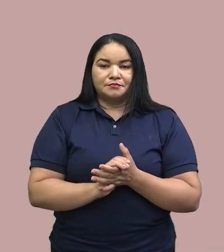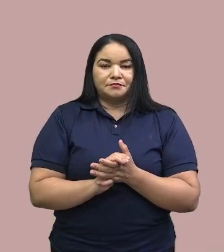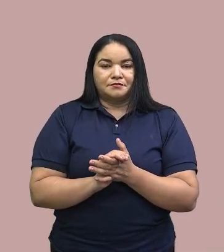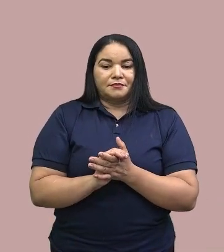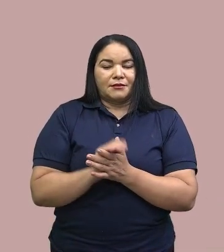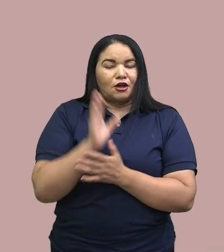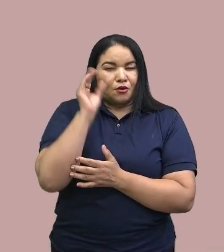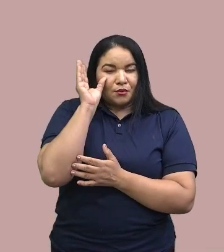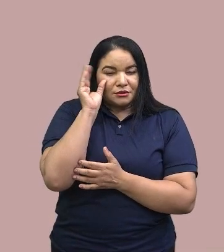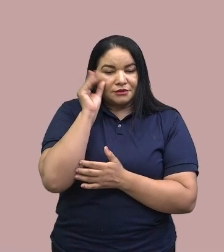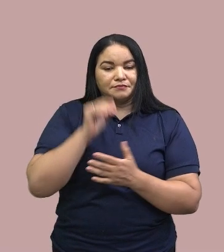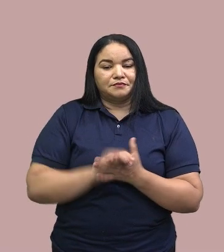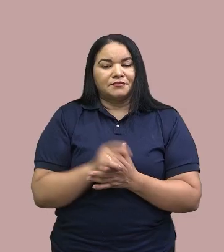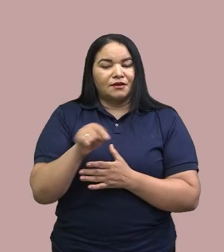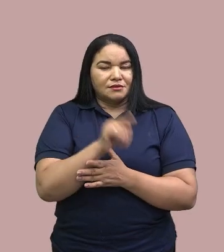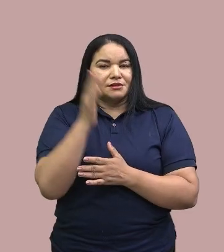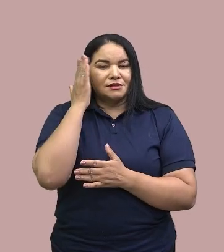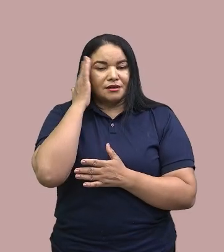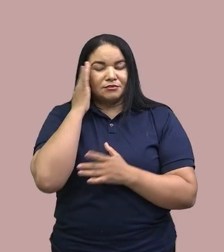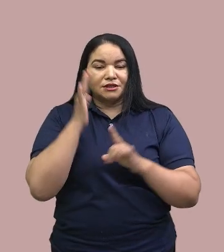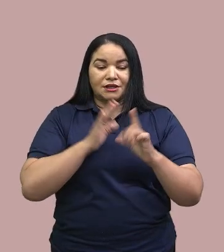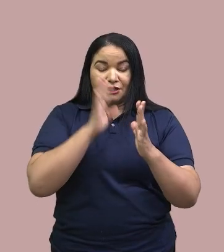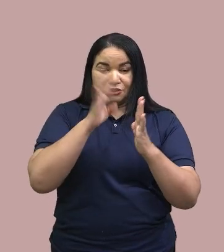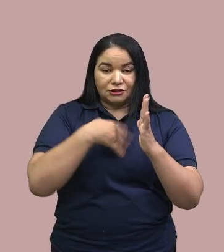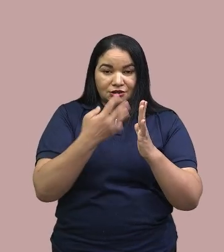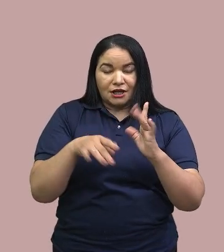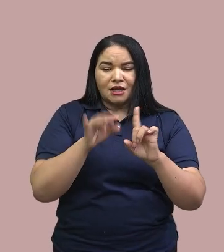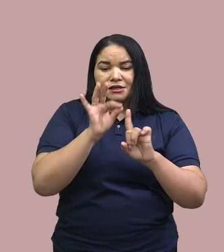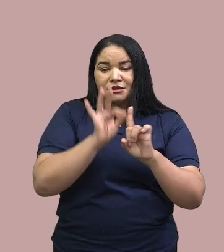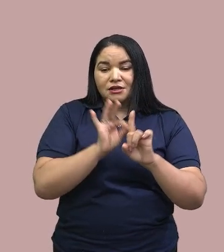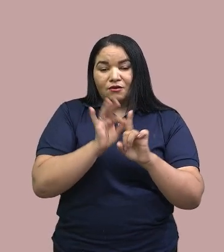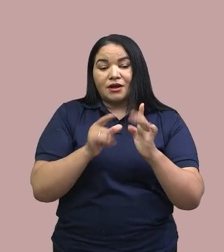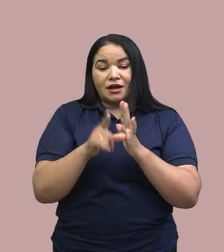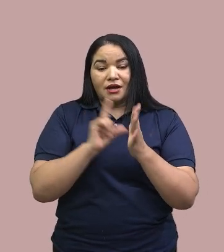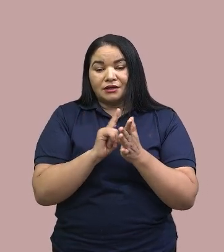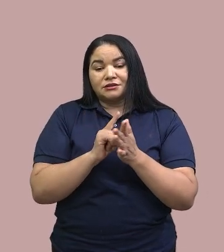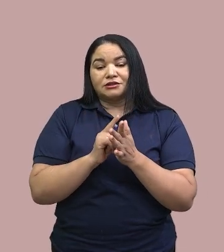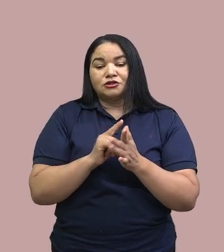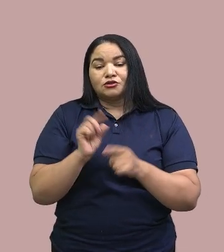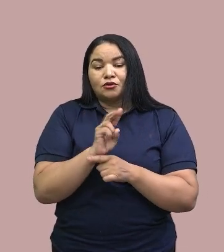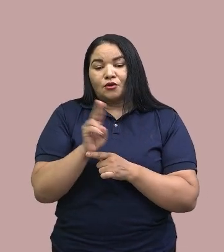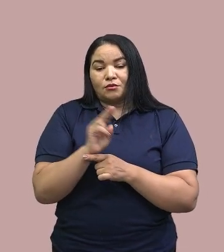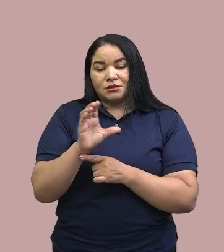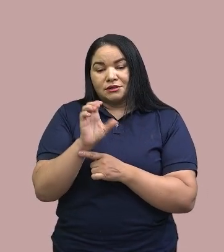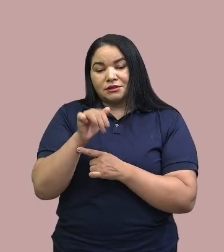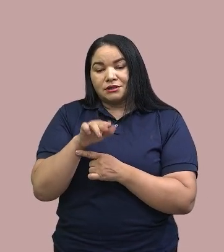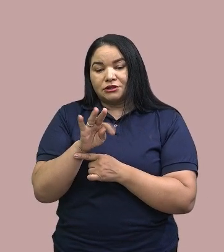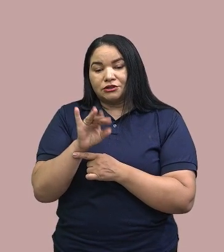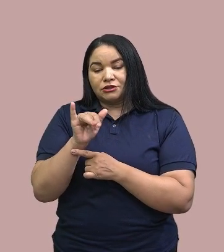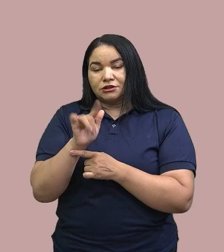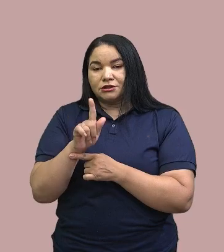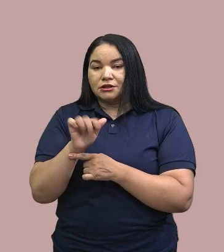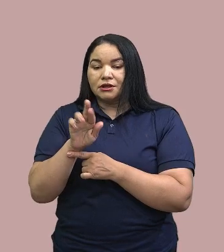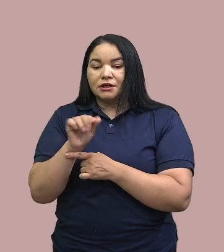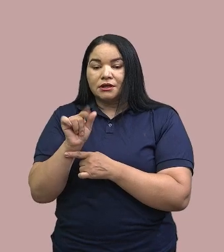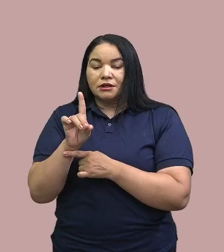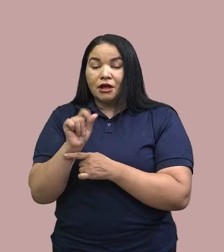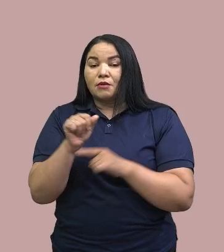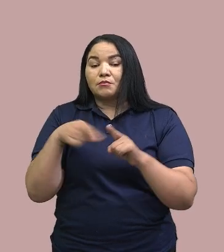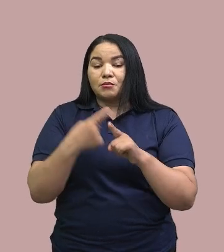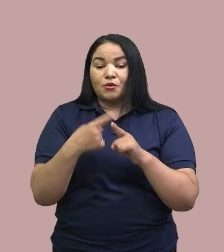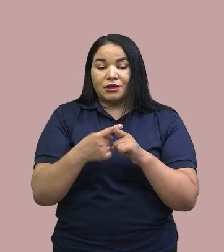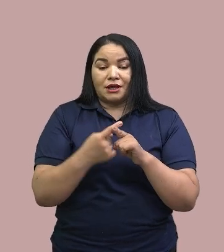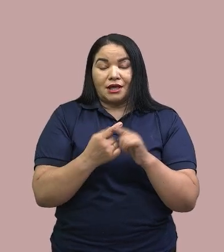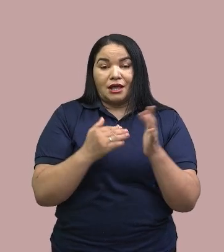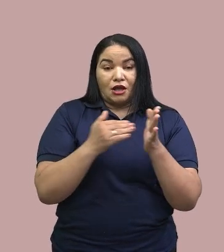Curiosidade: sabia que a escala Celsius inicialmente era chamada de centígrada, devido aos seus 100 intervalos entre o